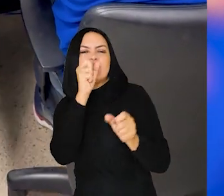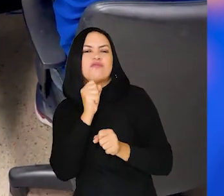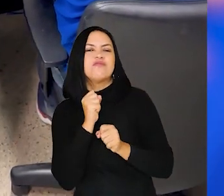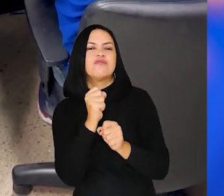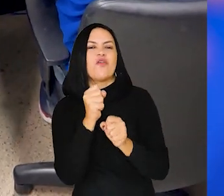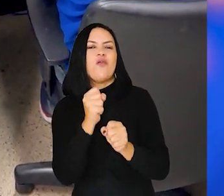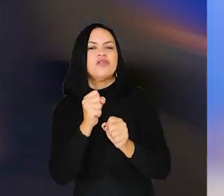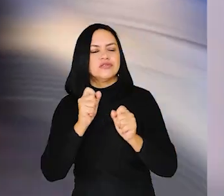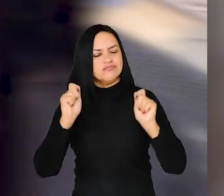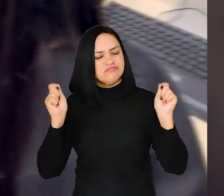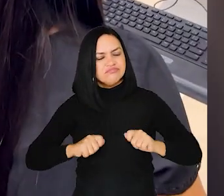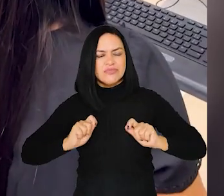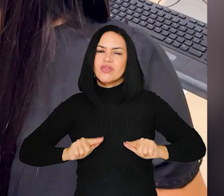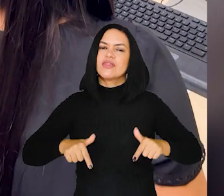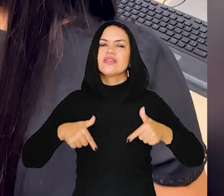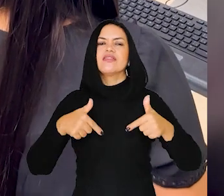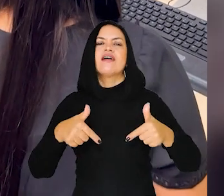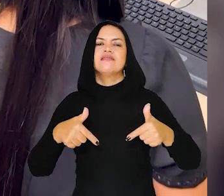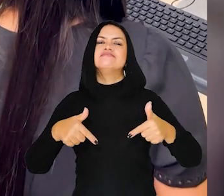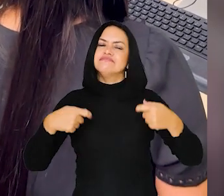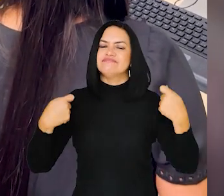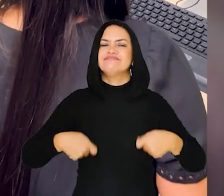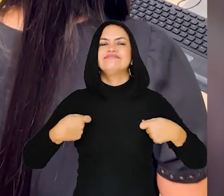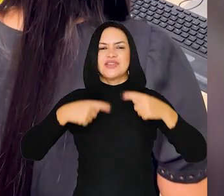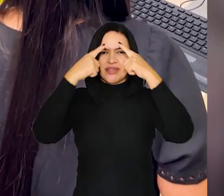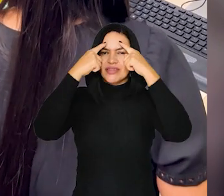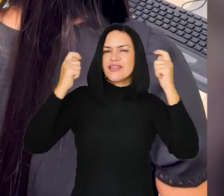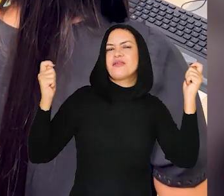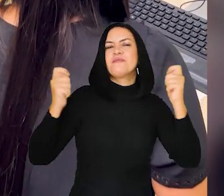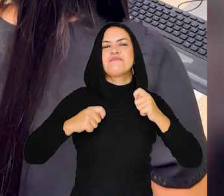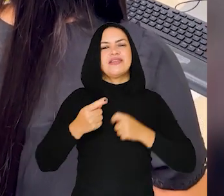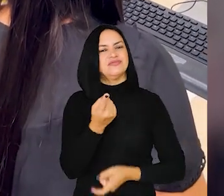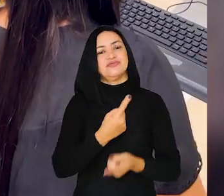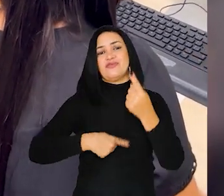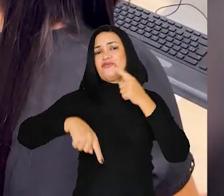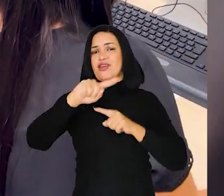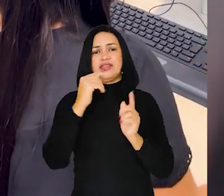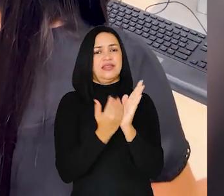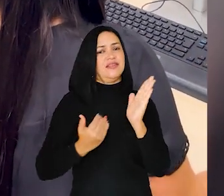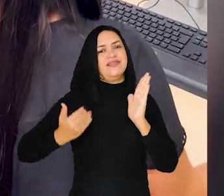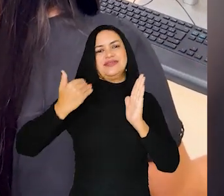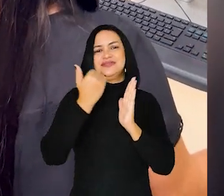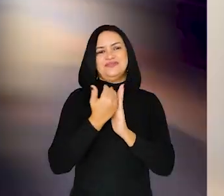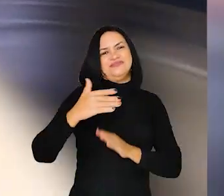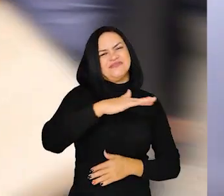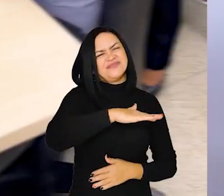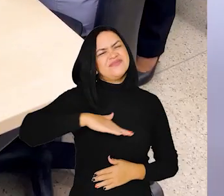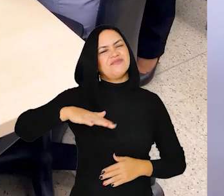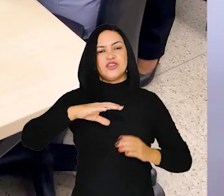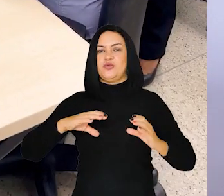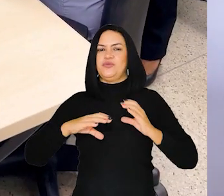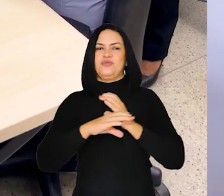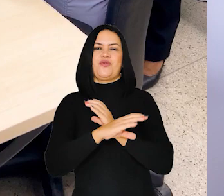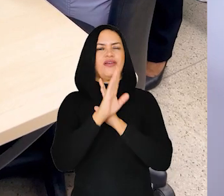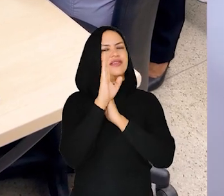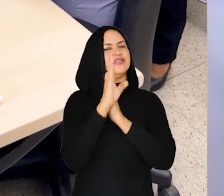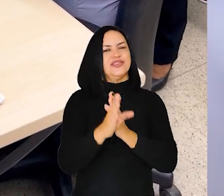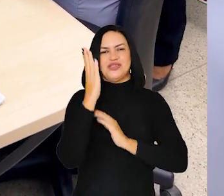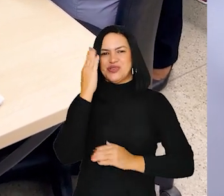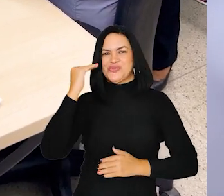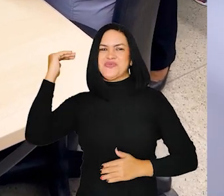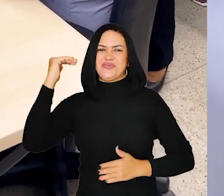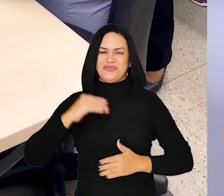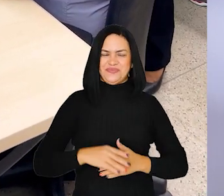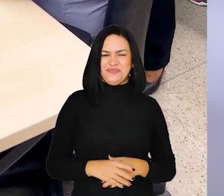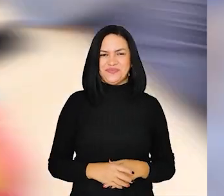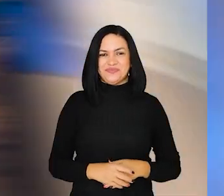rocha, fortaleza, aguerrida, capazes de avançar ainda mais numa plena trajetória